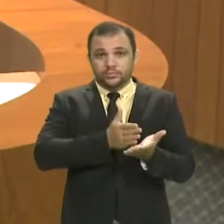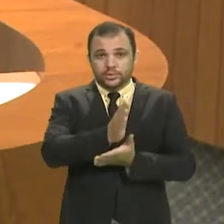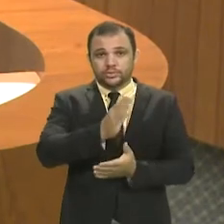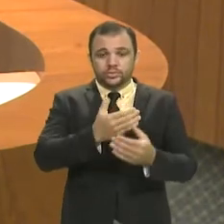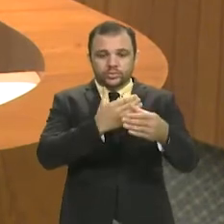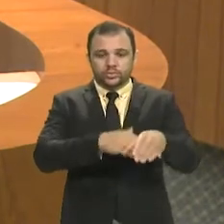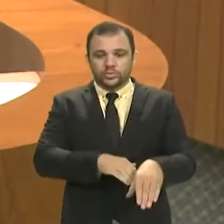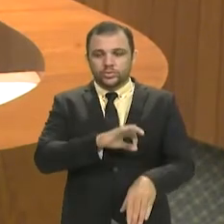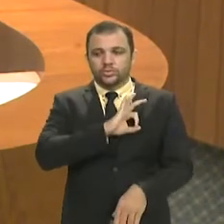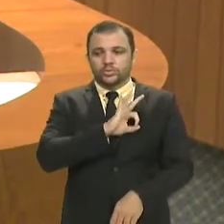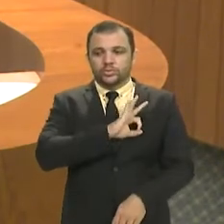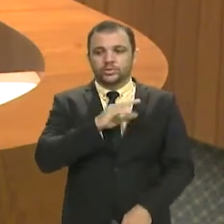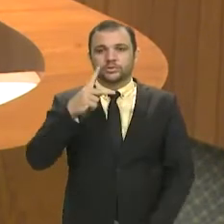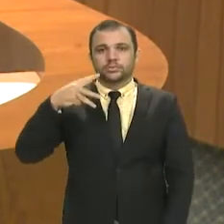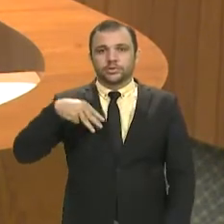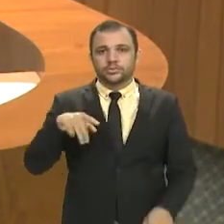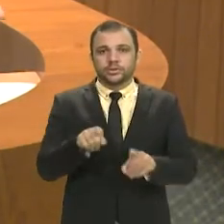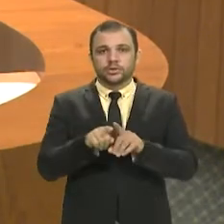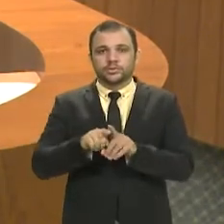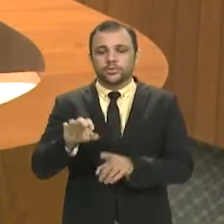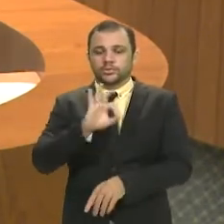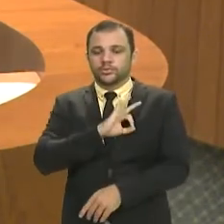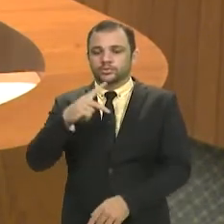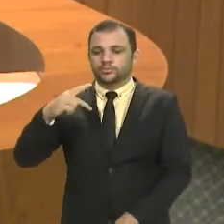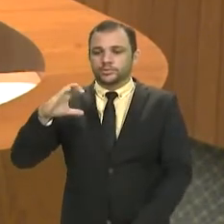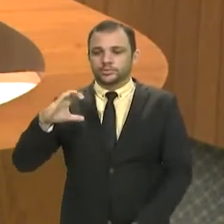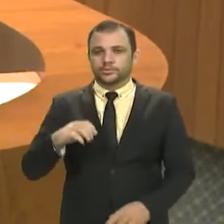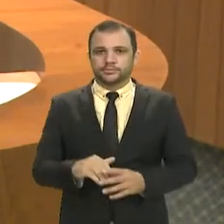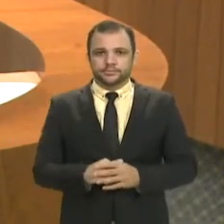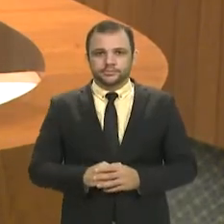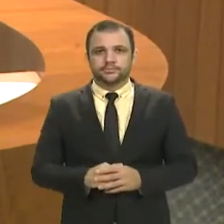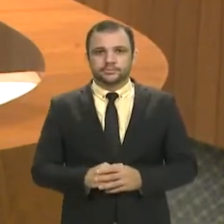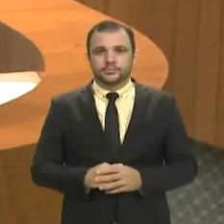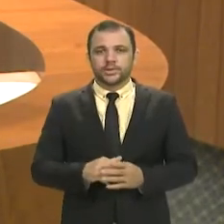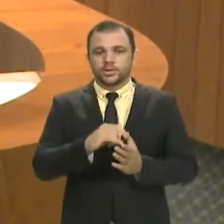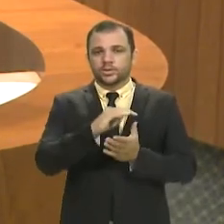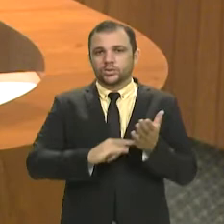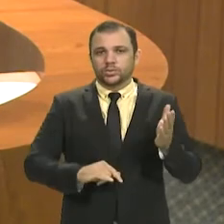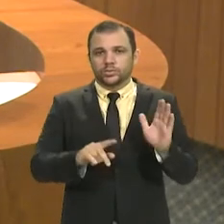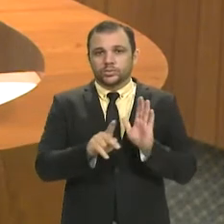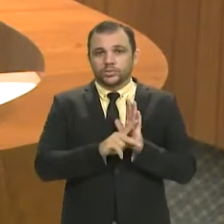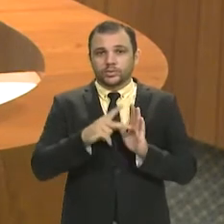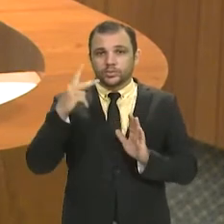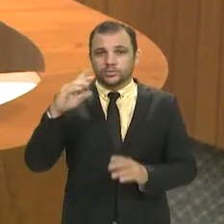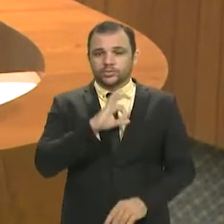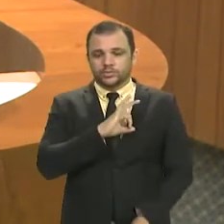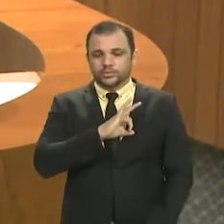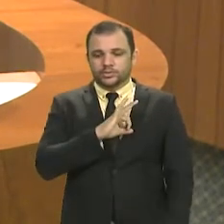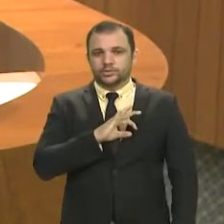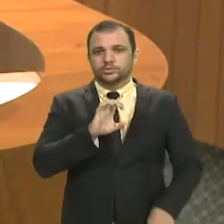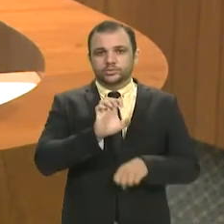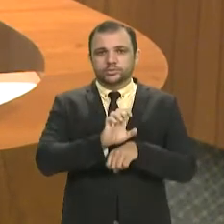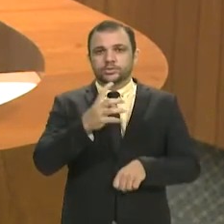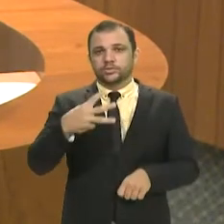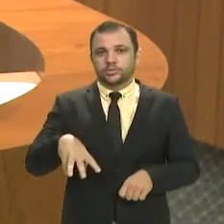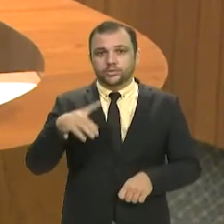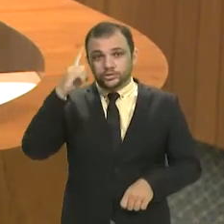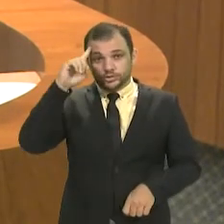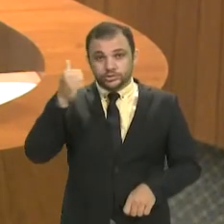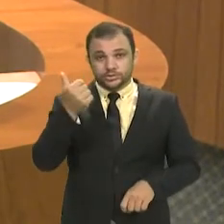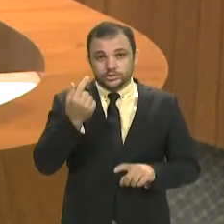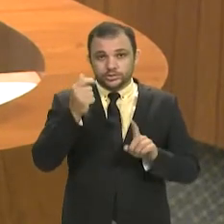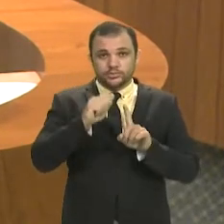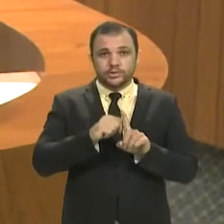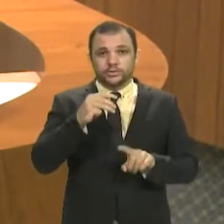da Polícia Civil. Documento da Polícia Militar do Estado do Maranhão, datado 17 de março de